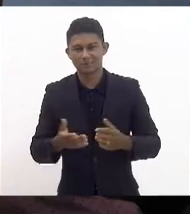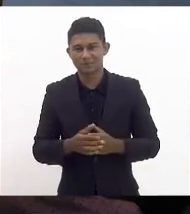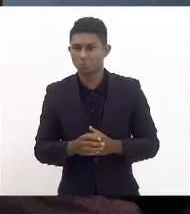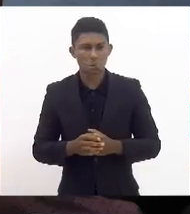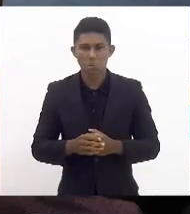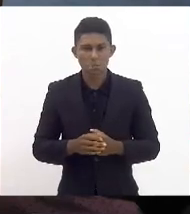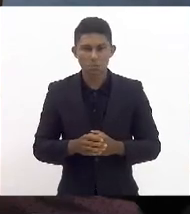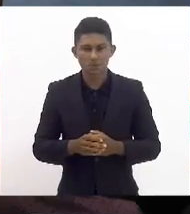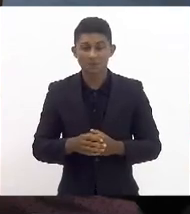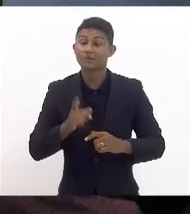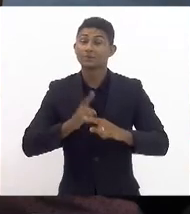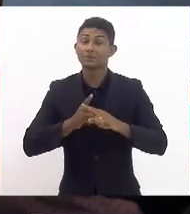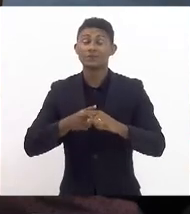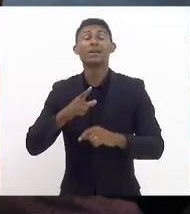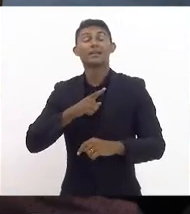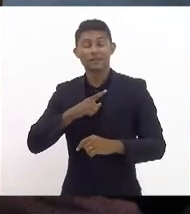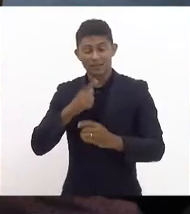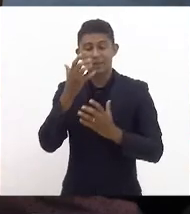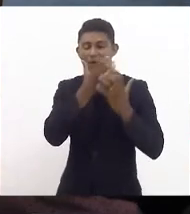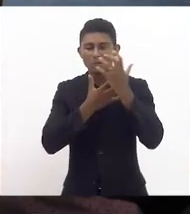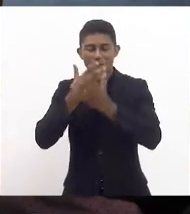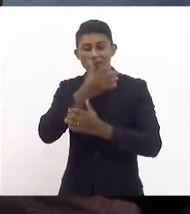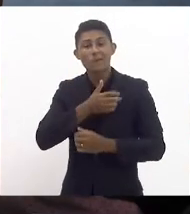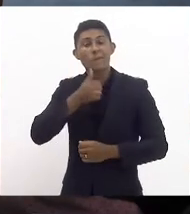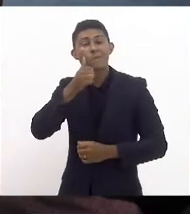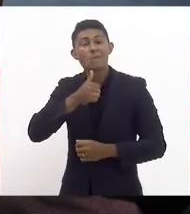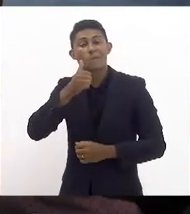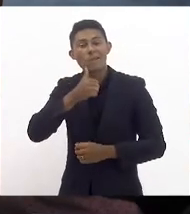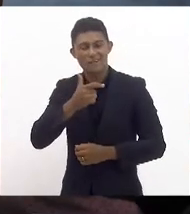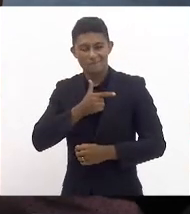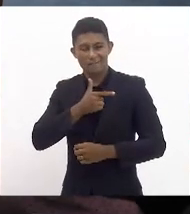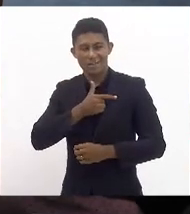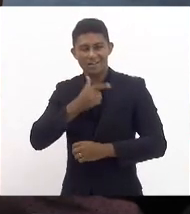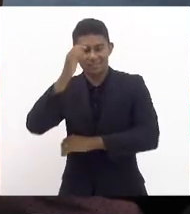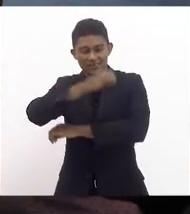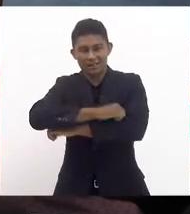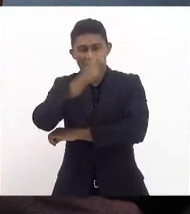Porque tem a moça feia da janela também da banda, né?